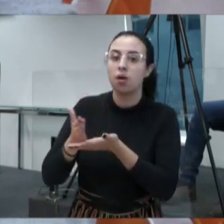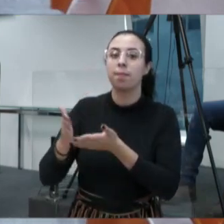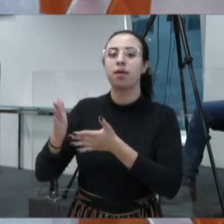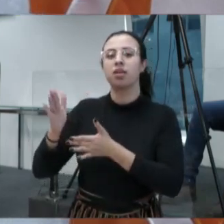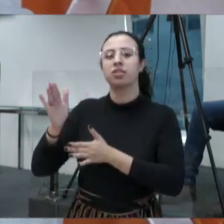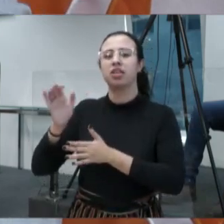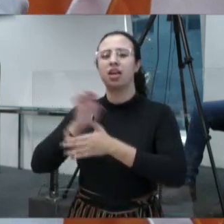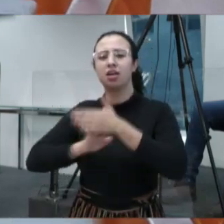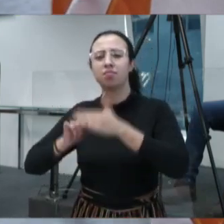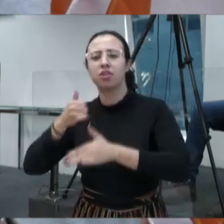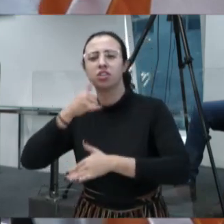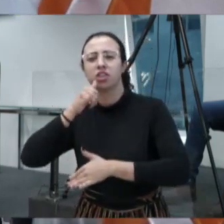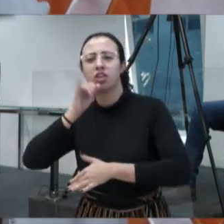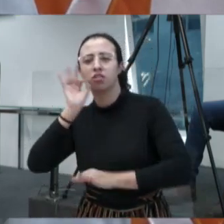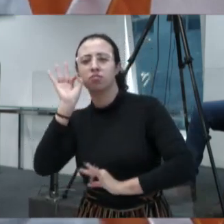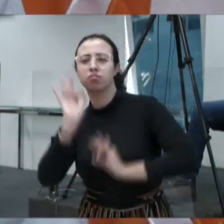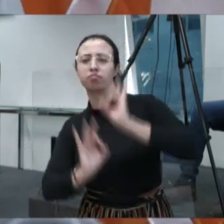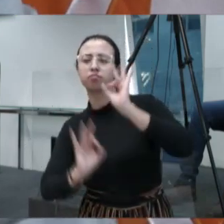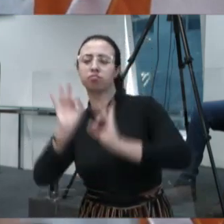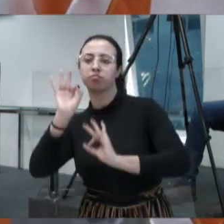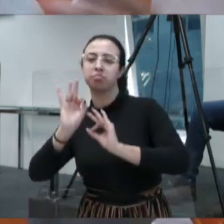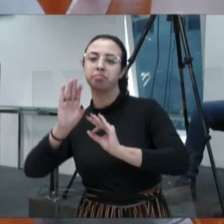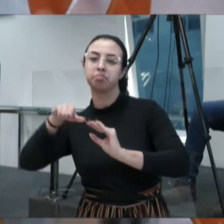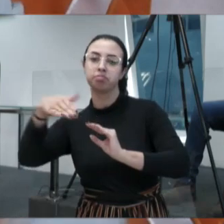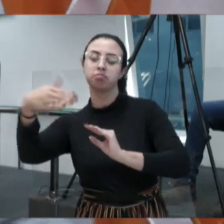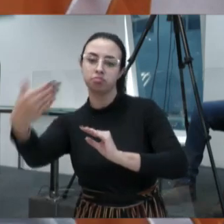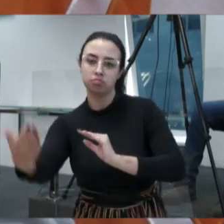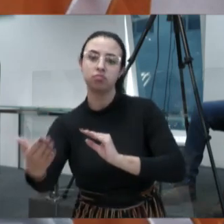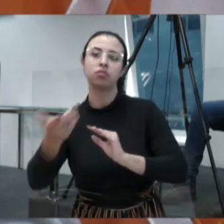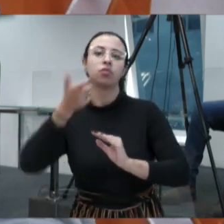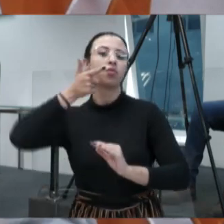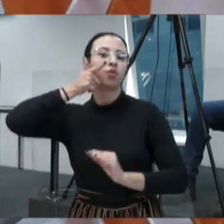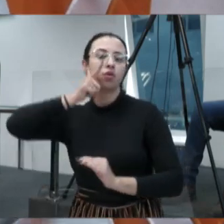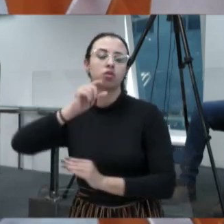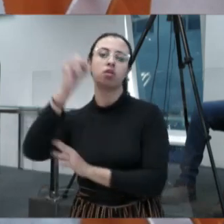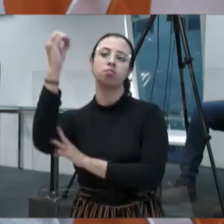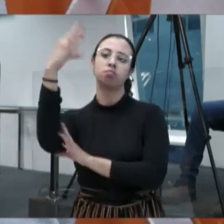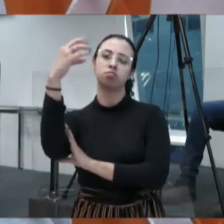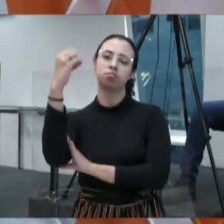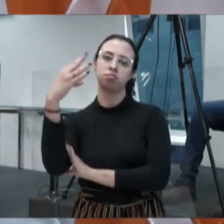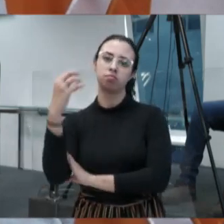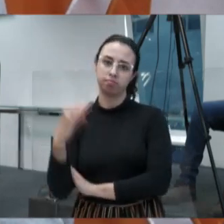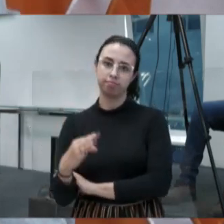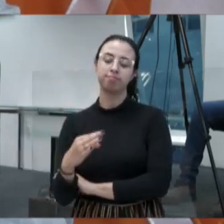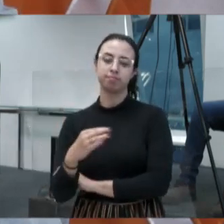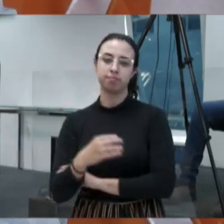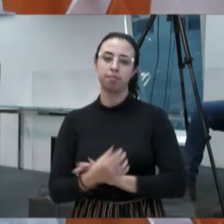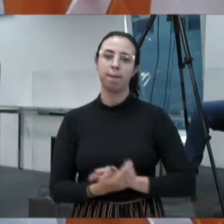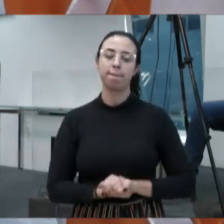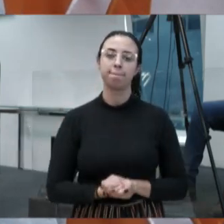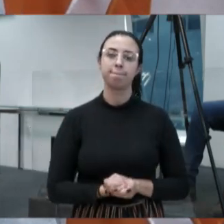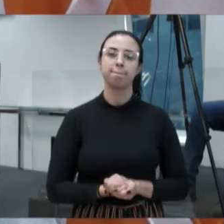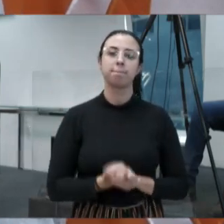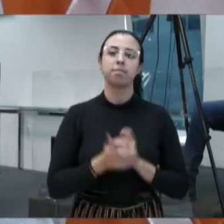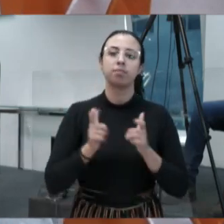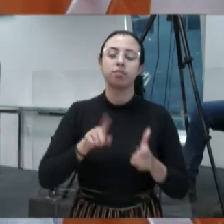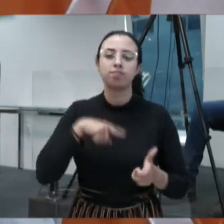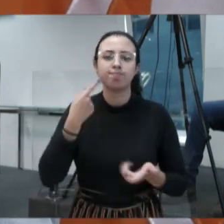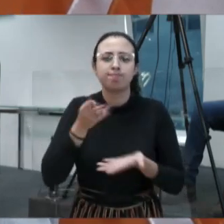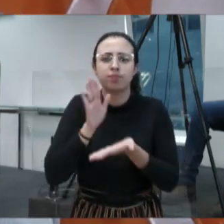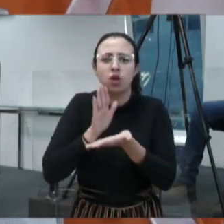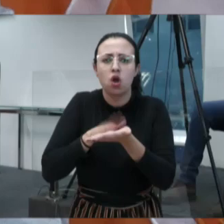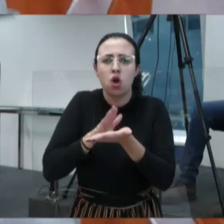vai começar a ser feita, nos próximos dias aí, dar andamento para essa implantação desse semáforo, onde a gente tem sempre